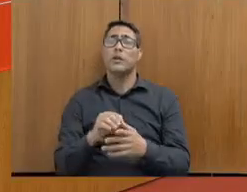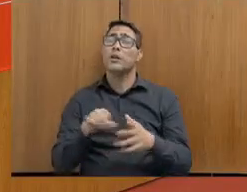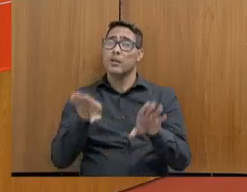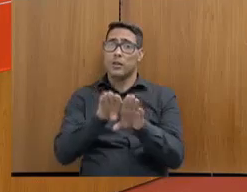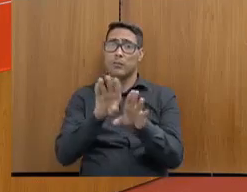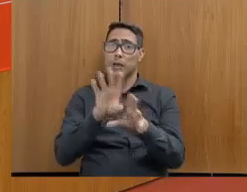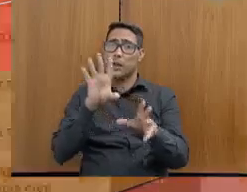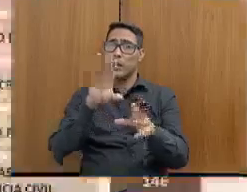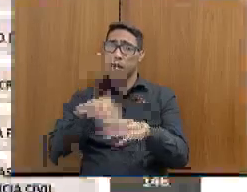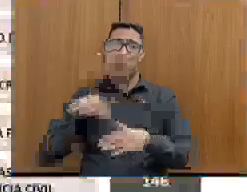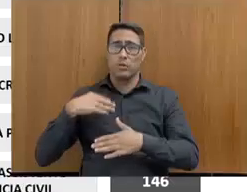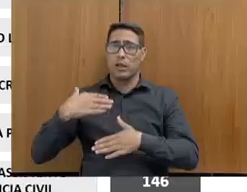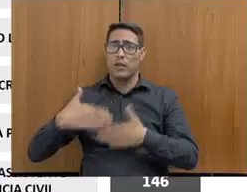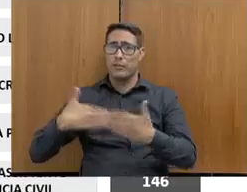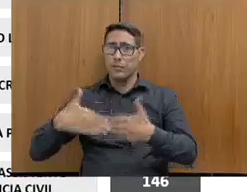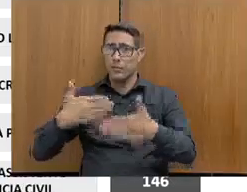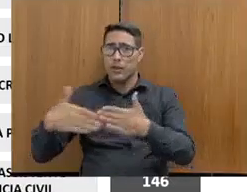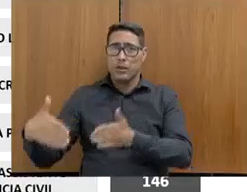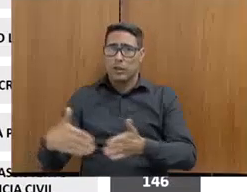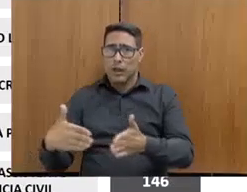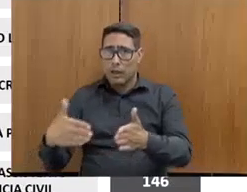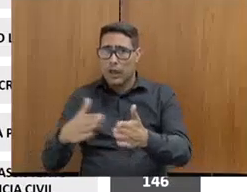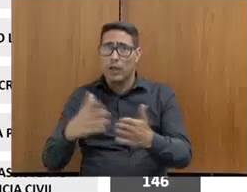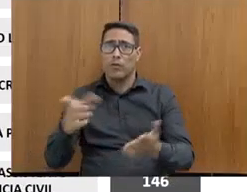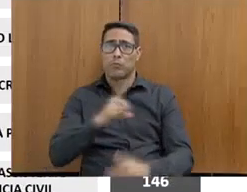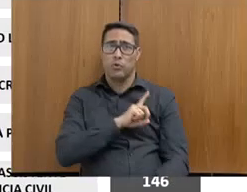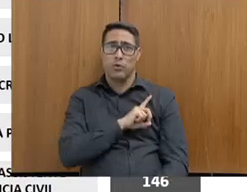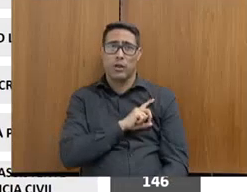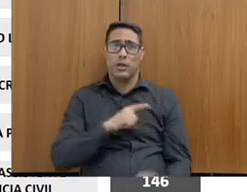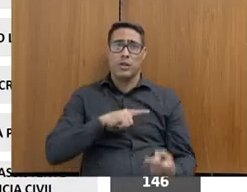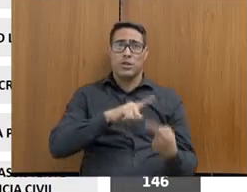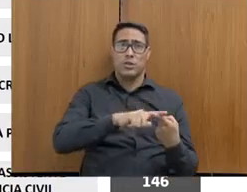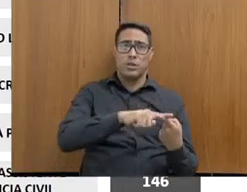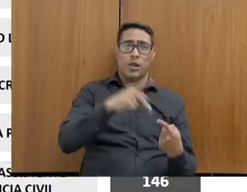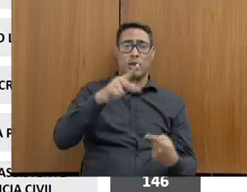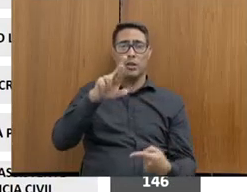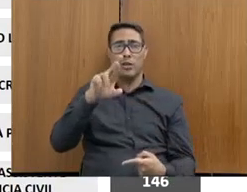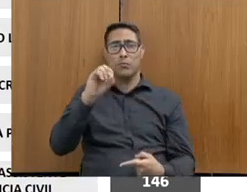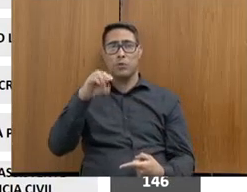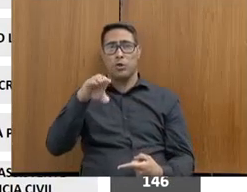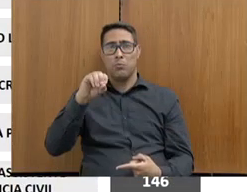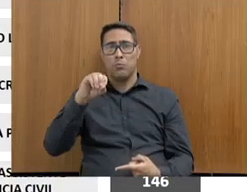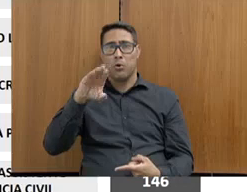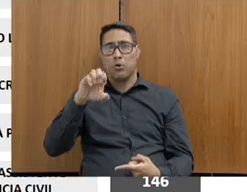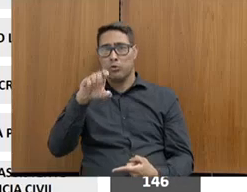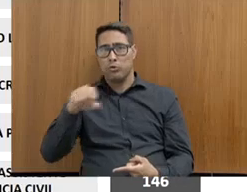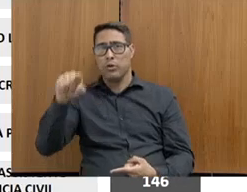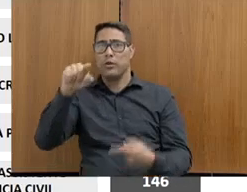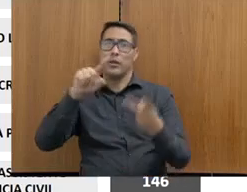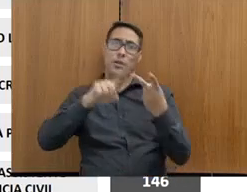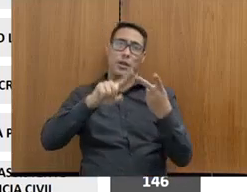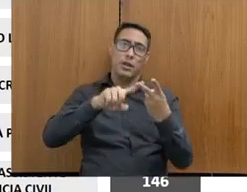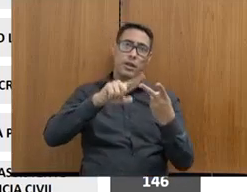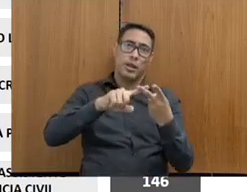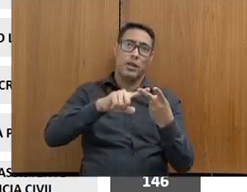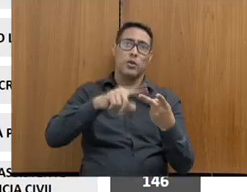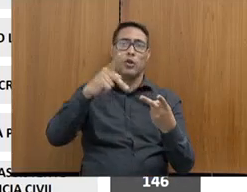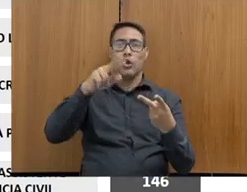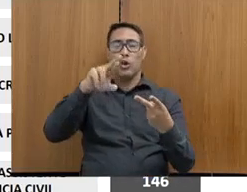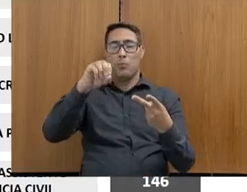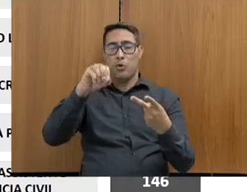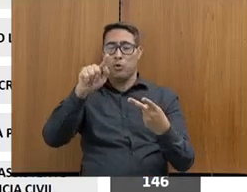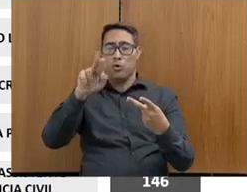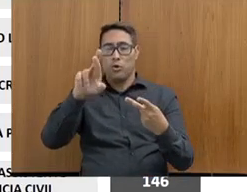policiais e administrativas nós temos promoções em níveis e progressões horizontais né